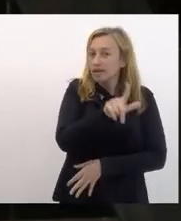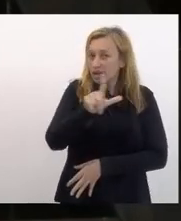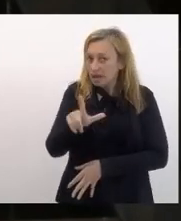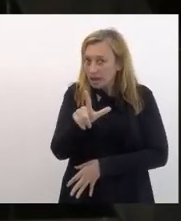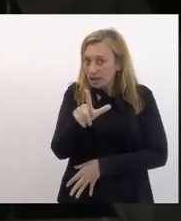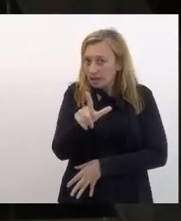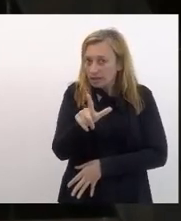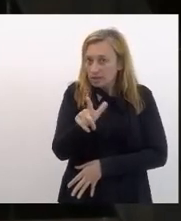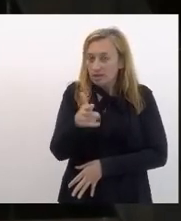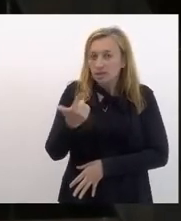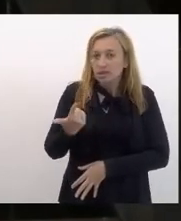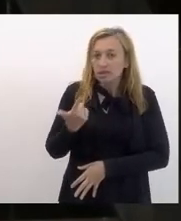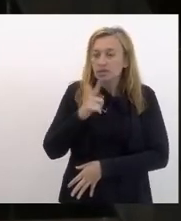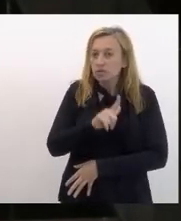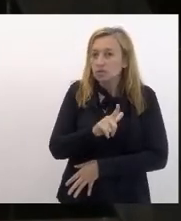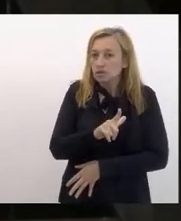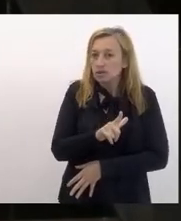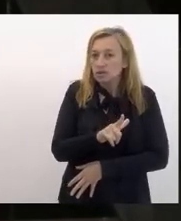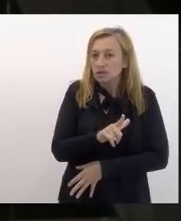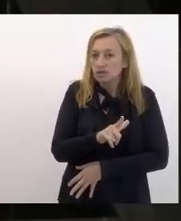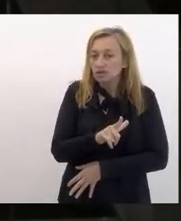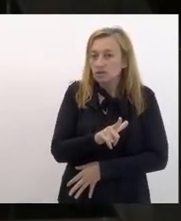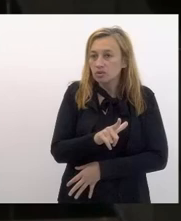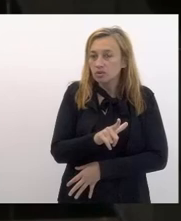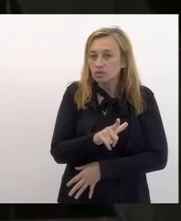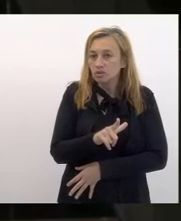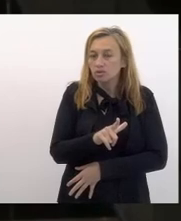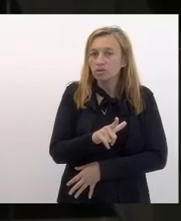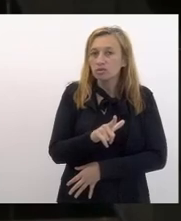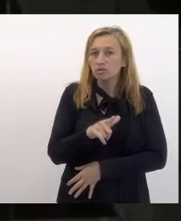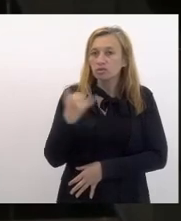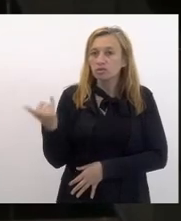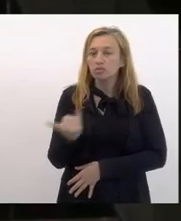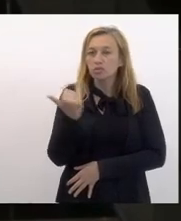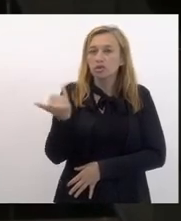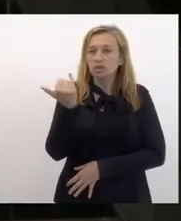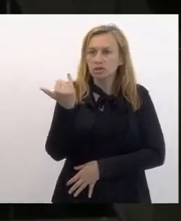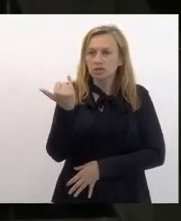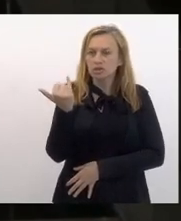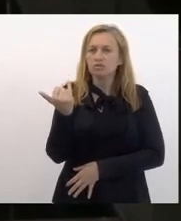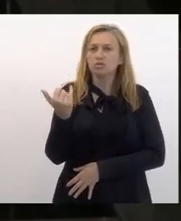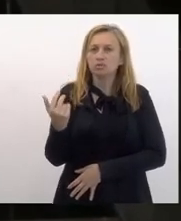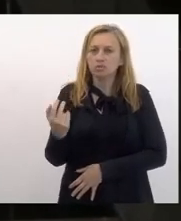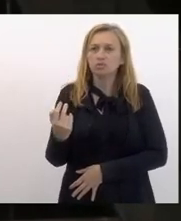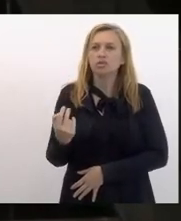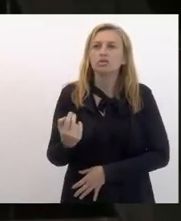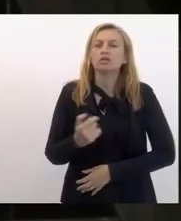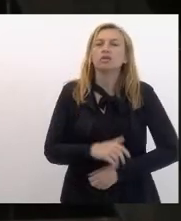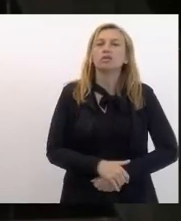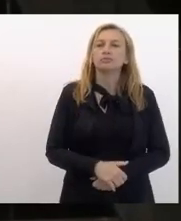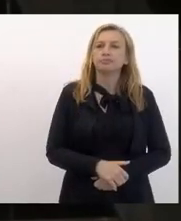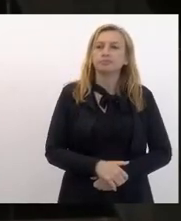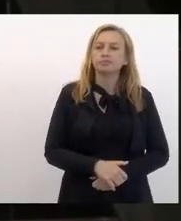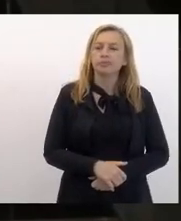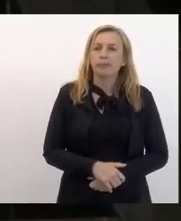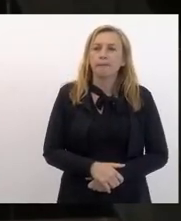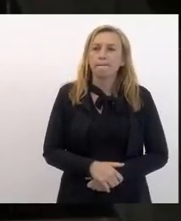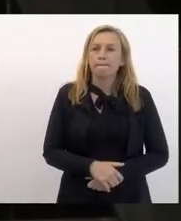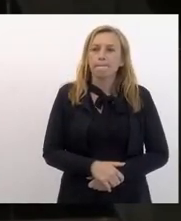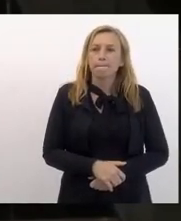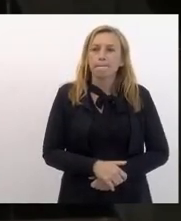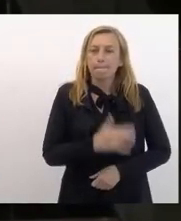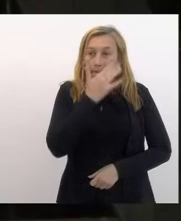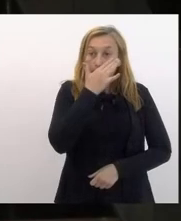que ganhou um caráter importantíssimo diante do que o Eduardo Tiranete Paes